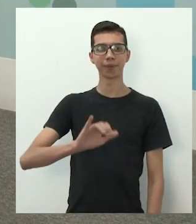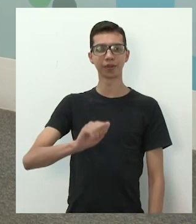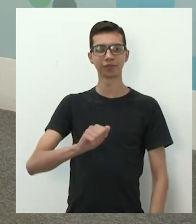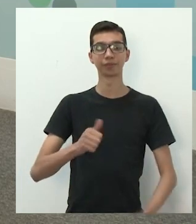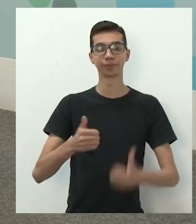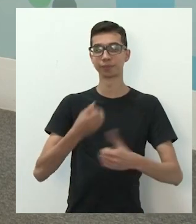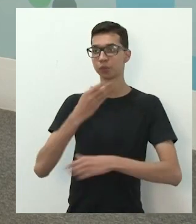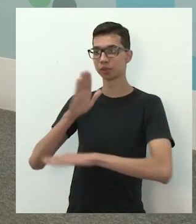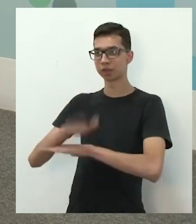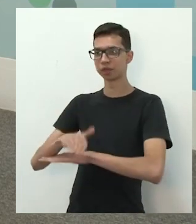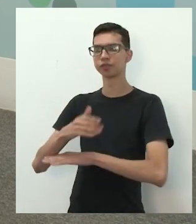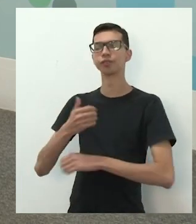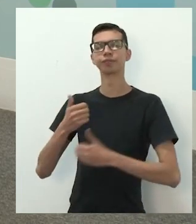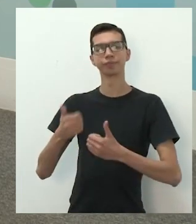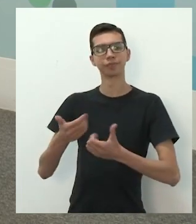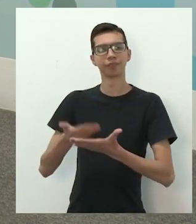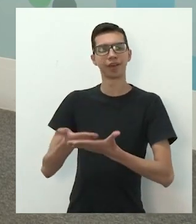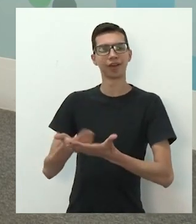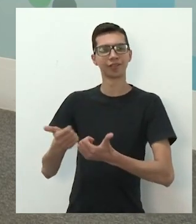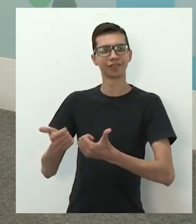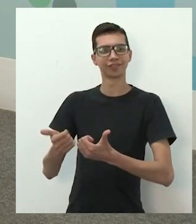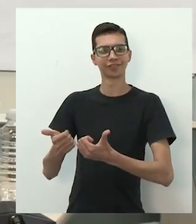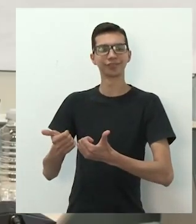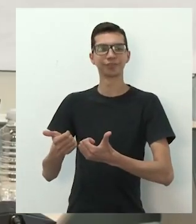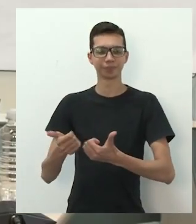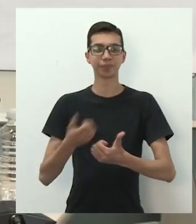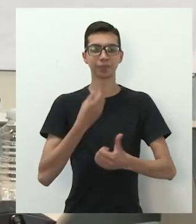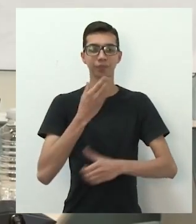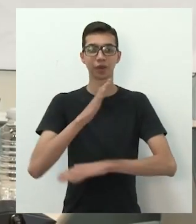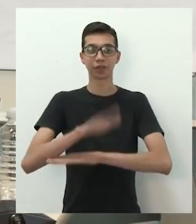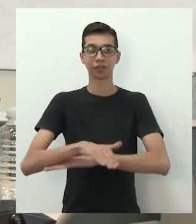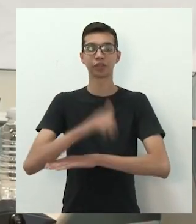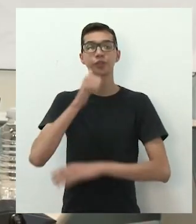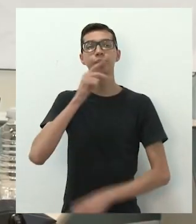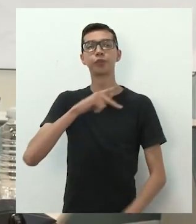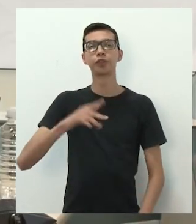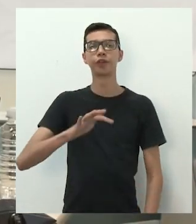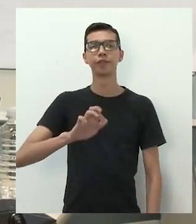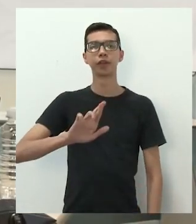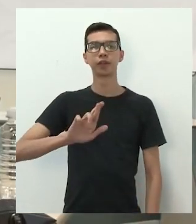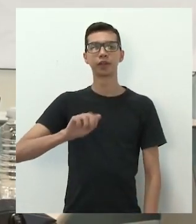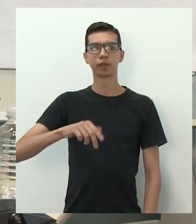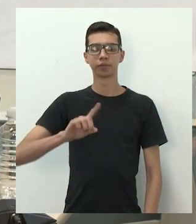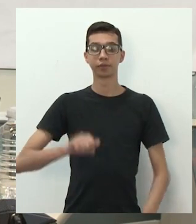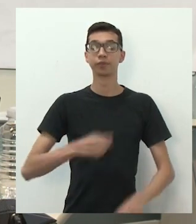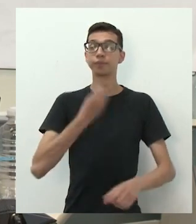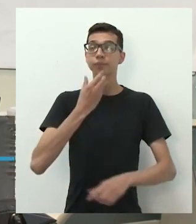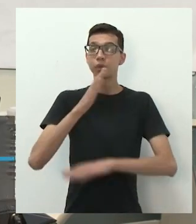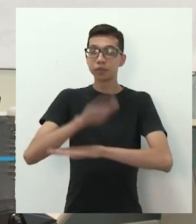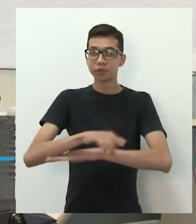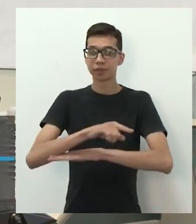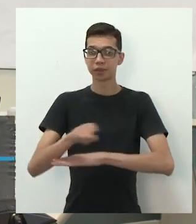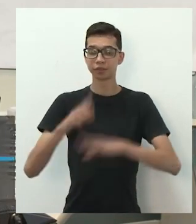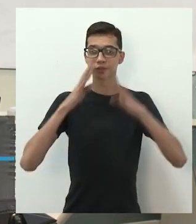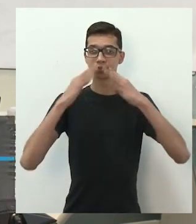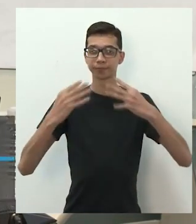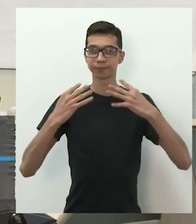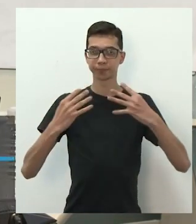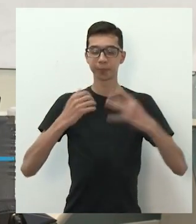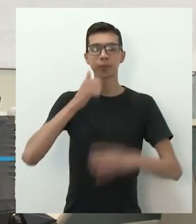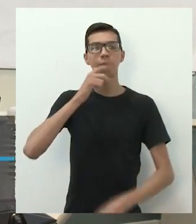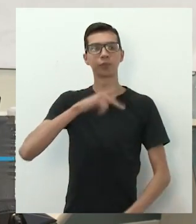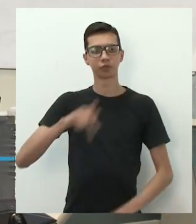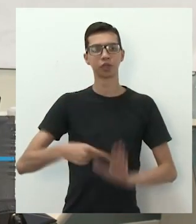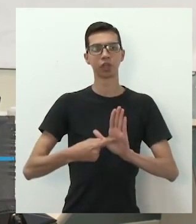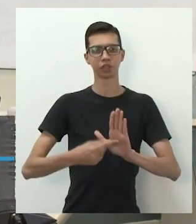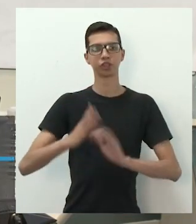aula. Boa tarde, professora Fernanda, boa tarde, alunos. Como a professora Fernanda acabou de nos apresentar, né? Hoje